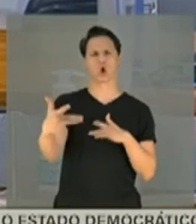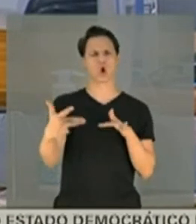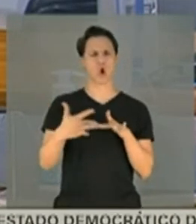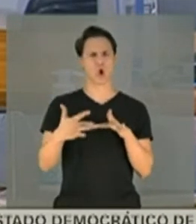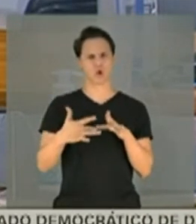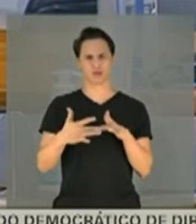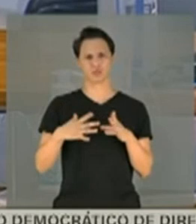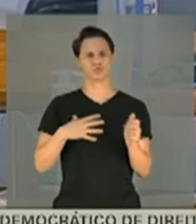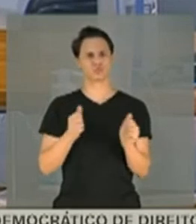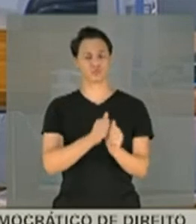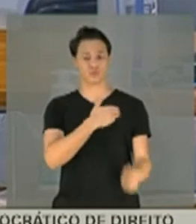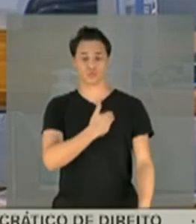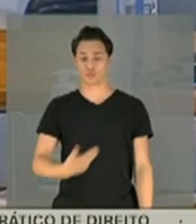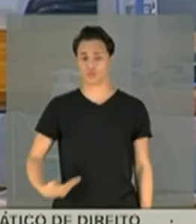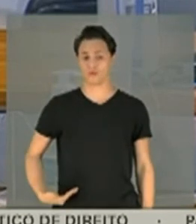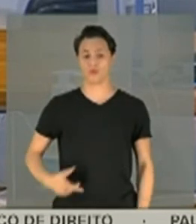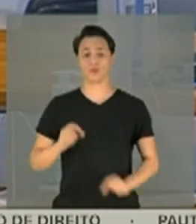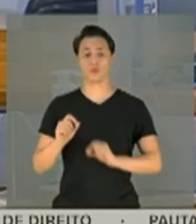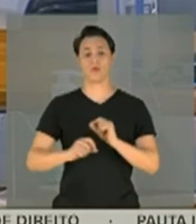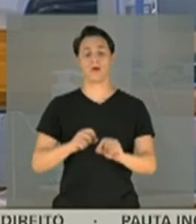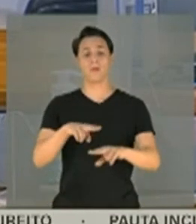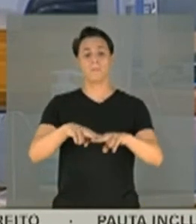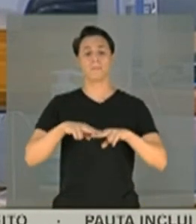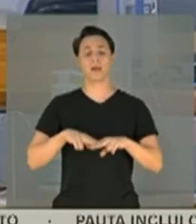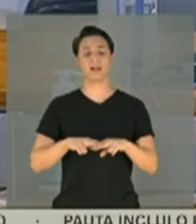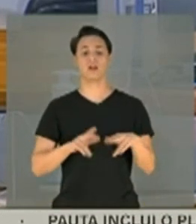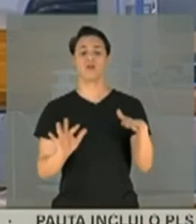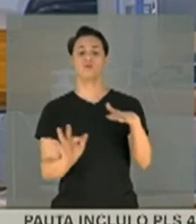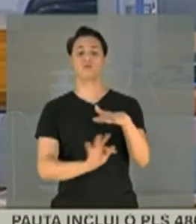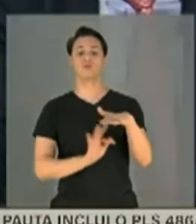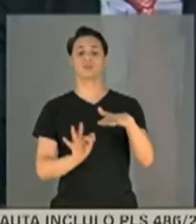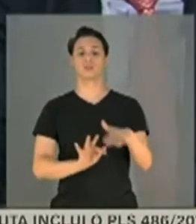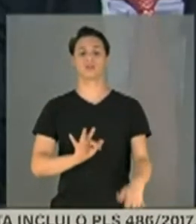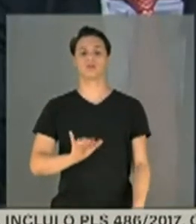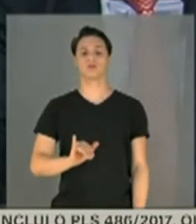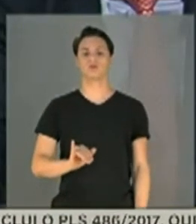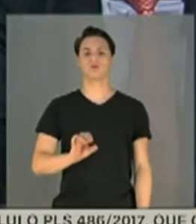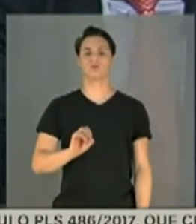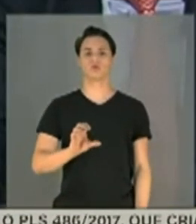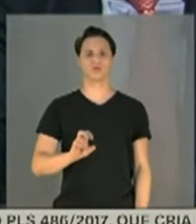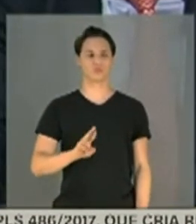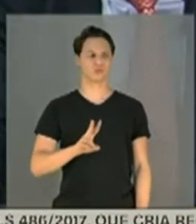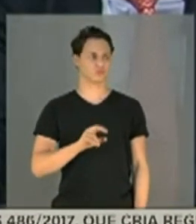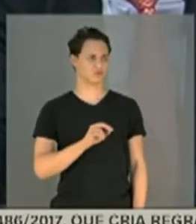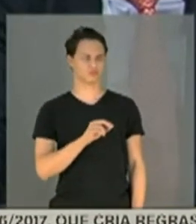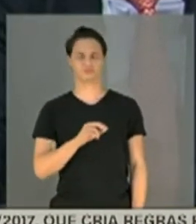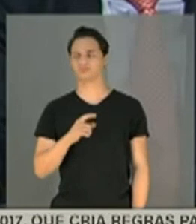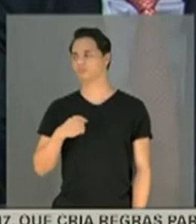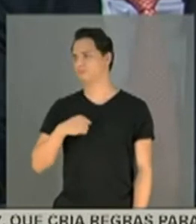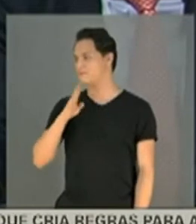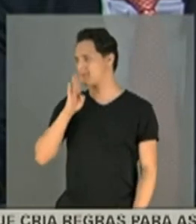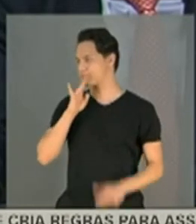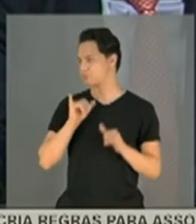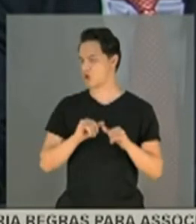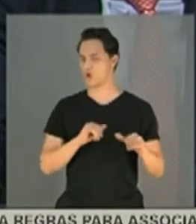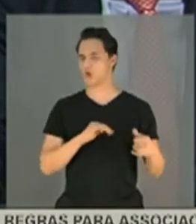contatos com o governo via Fiocruz? Por orientação dos meus advogados, permanecerei em